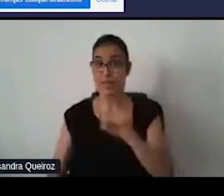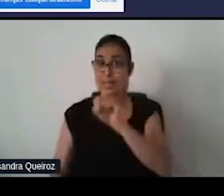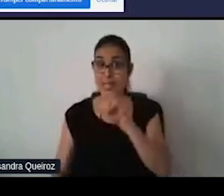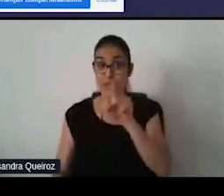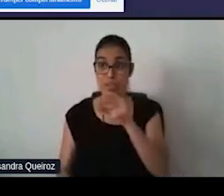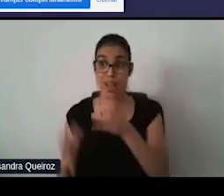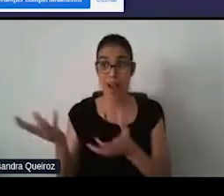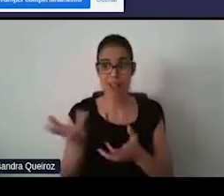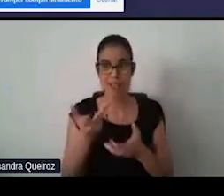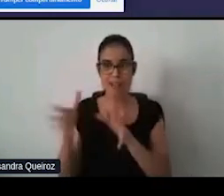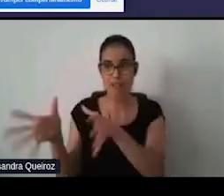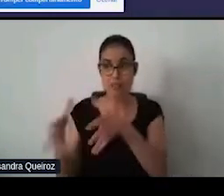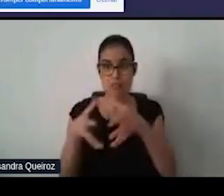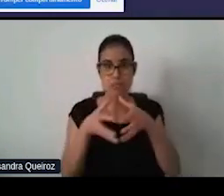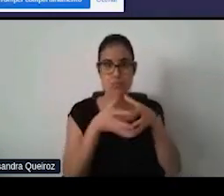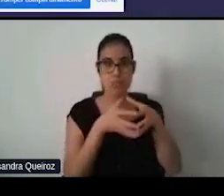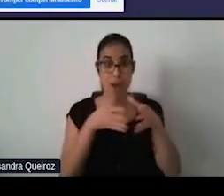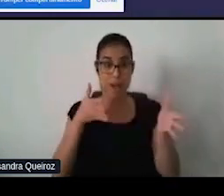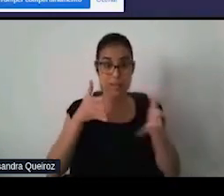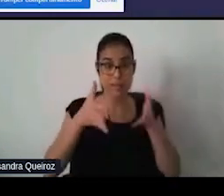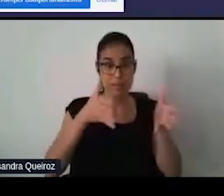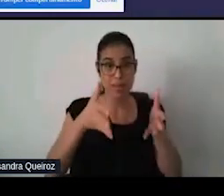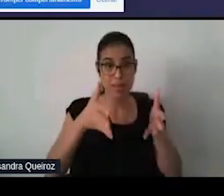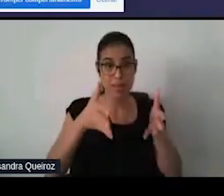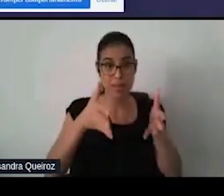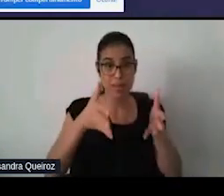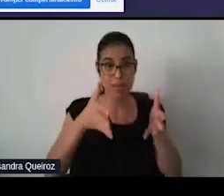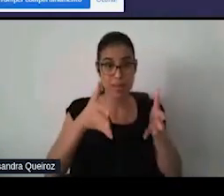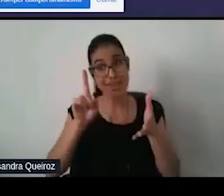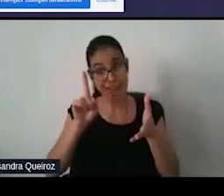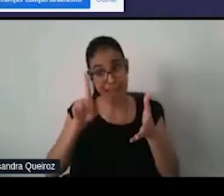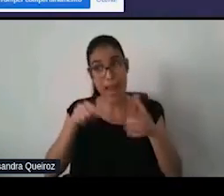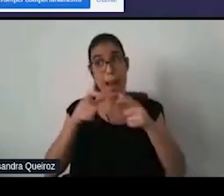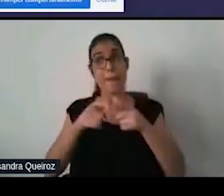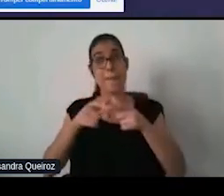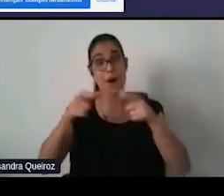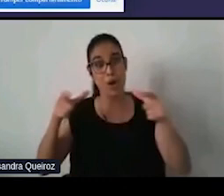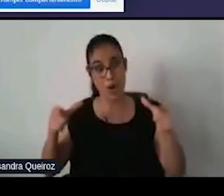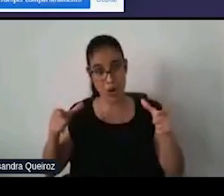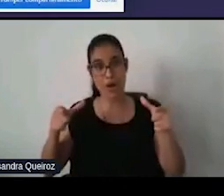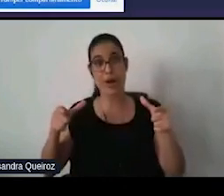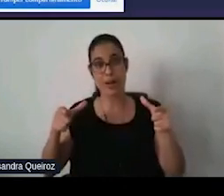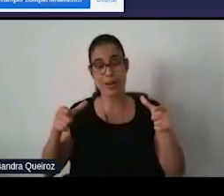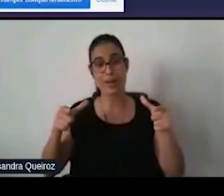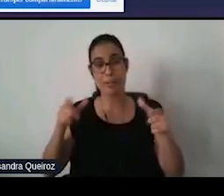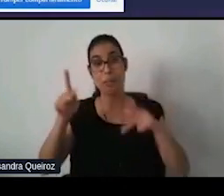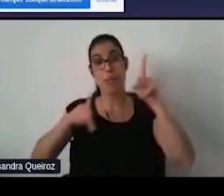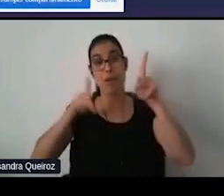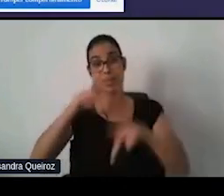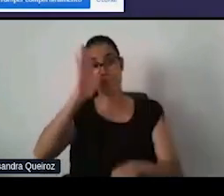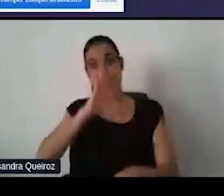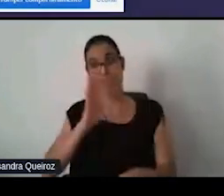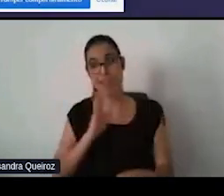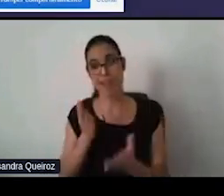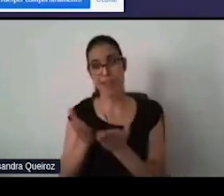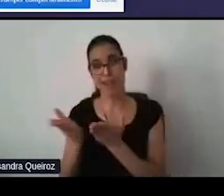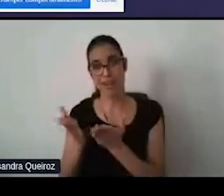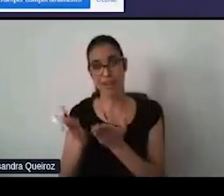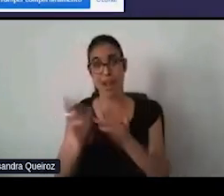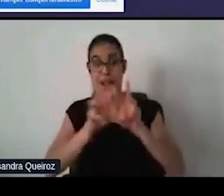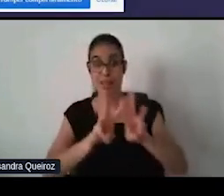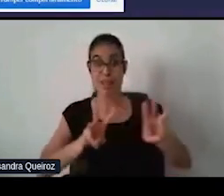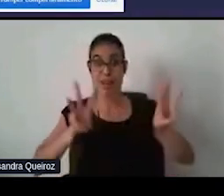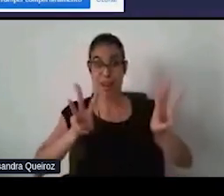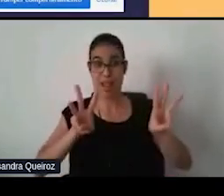público, que é uma grande gama da população brasileira, então a gente consegue, tipo, tornar a internet uma internet melhor